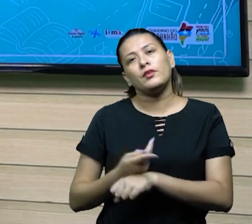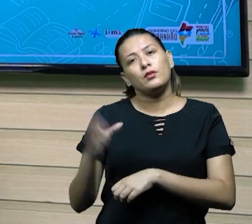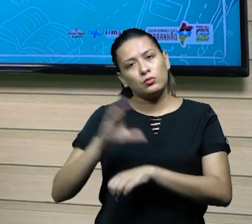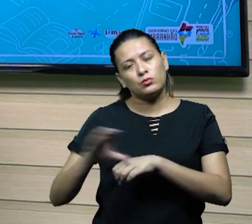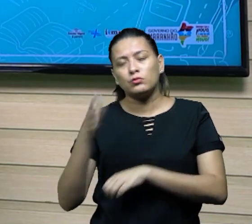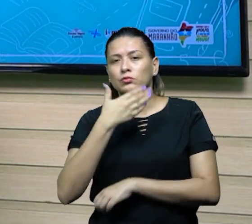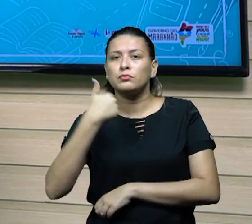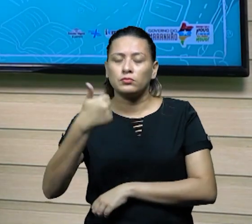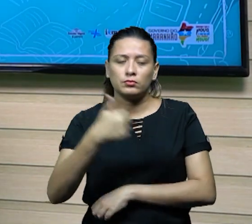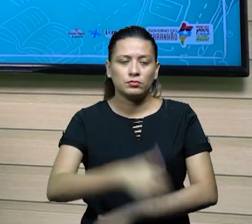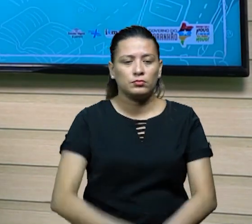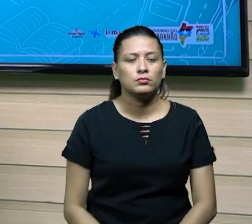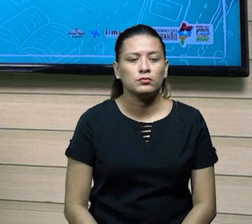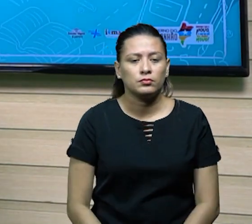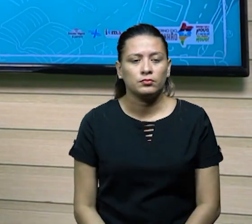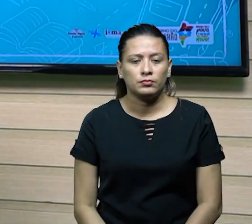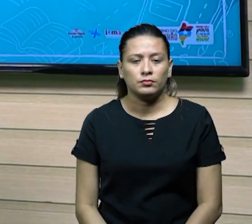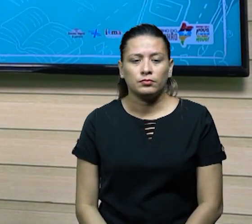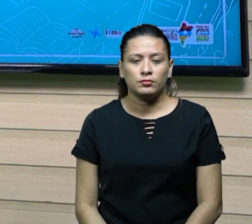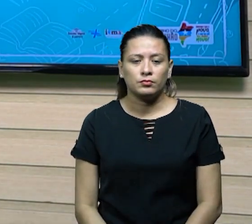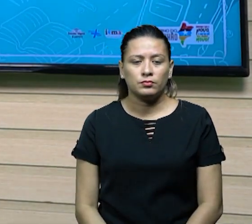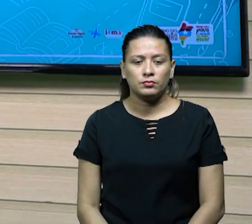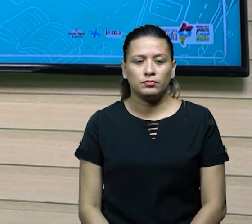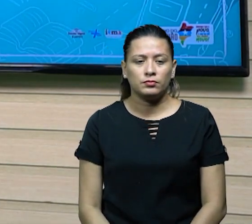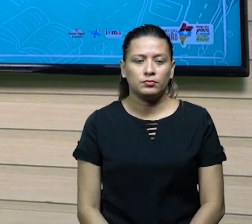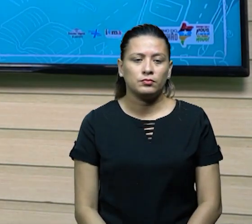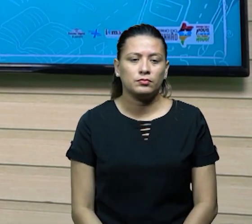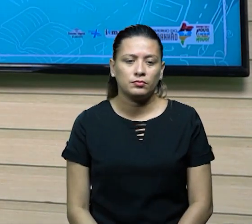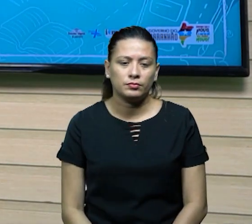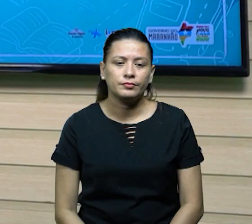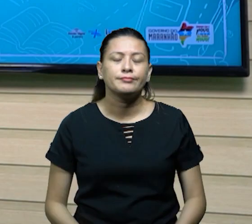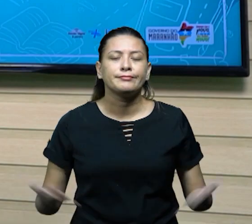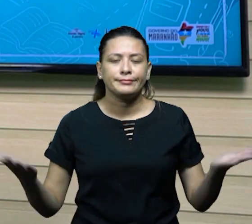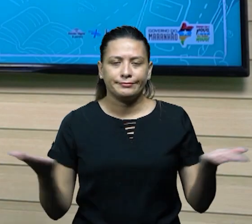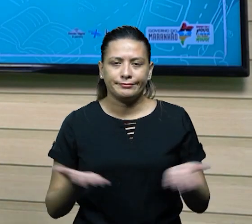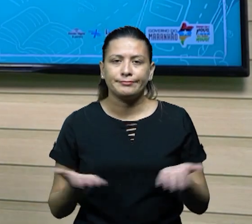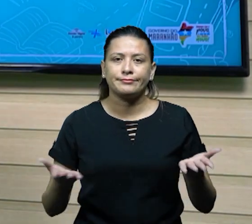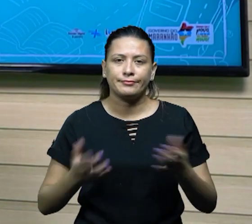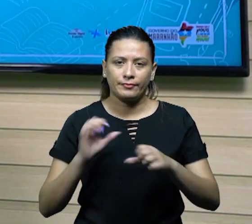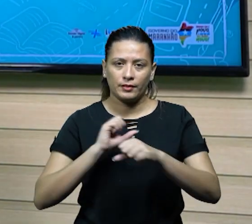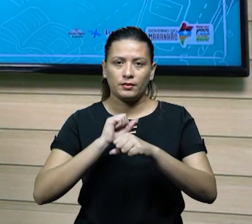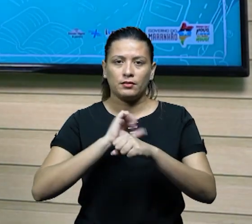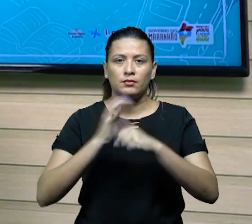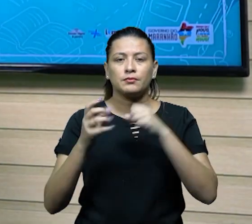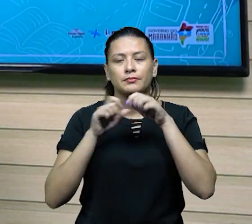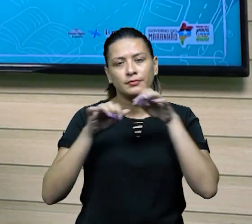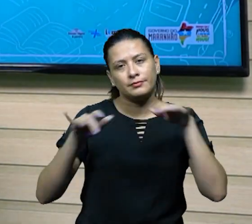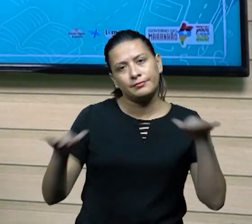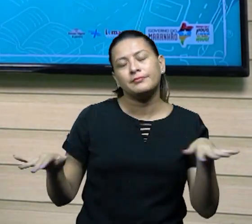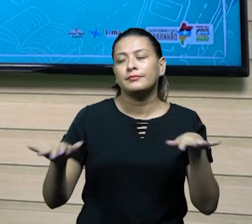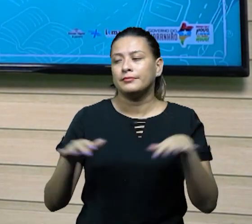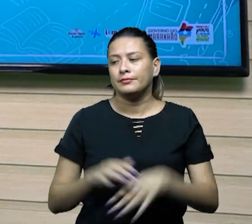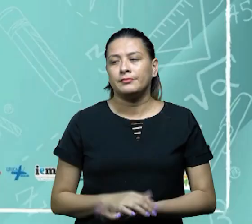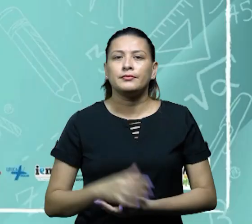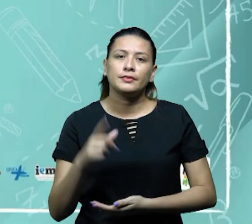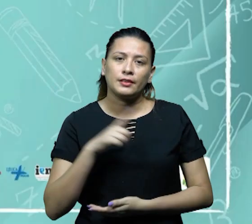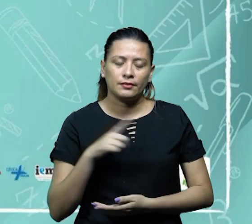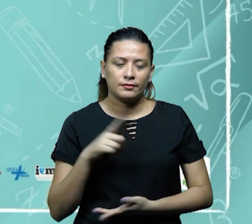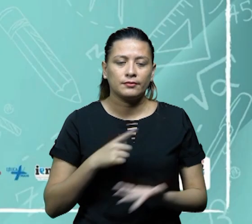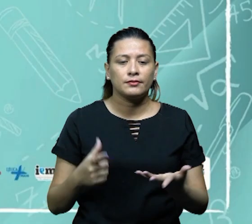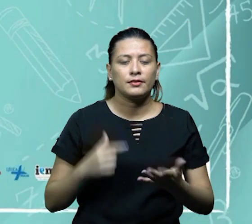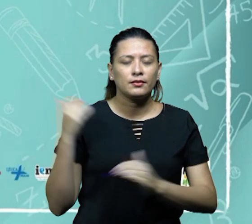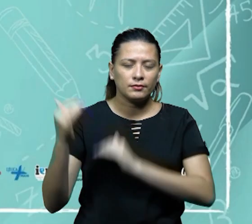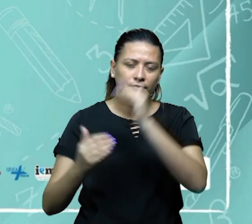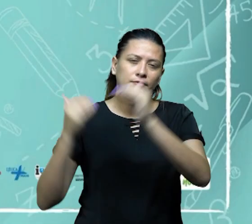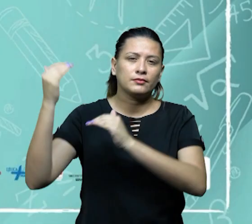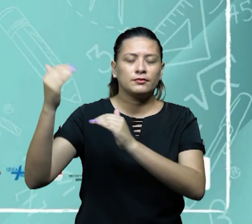empresa tem que pagar. Beleza, você está numa empresa que não investe. Busque por conta própria, para você ir para uma empresa melhor, ganhar um melhor salário. E